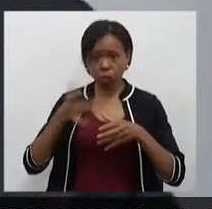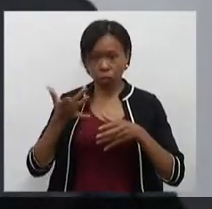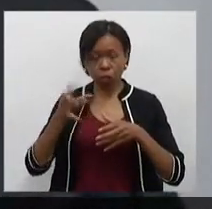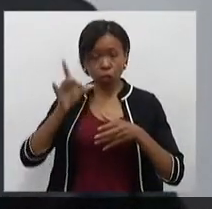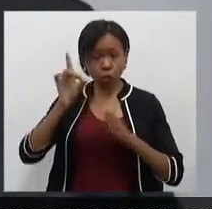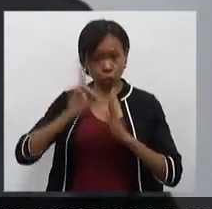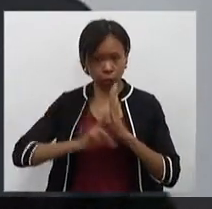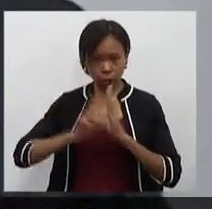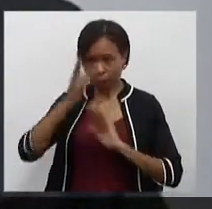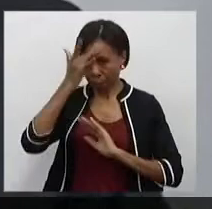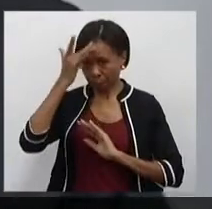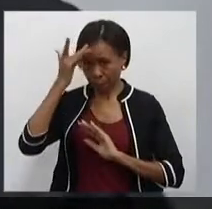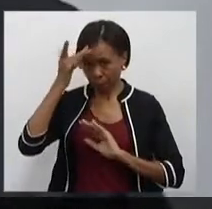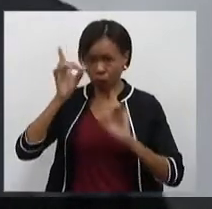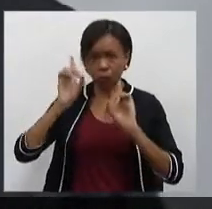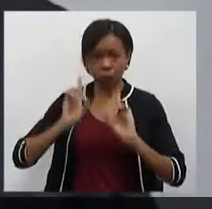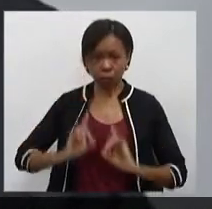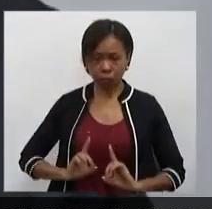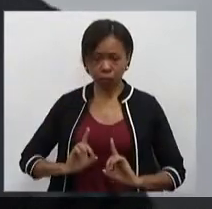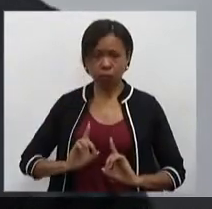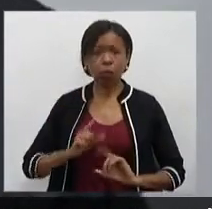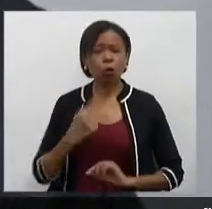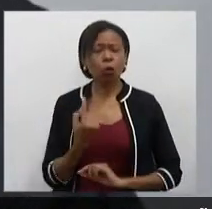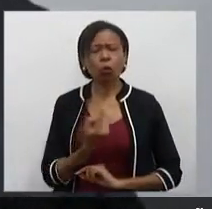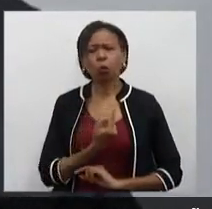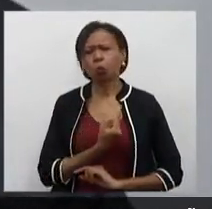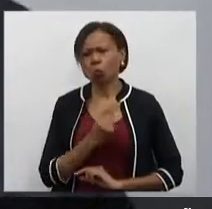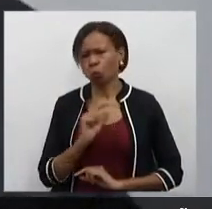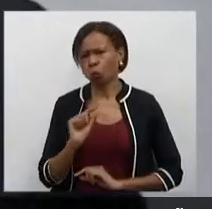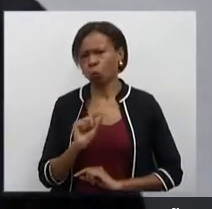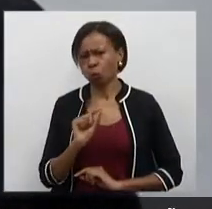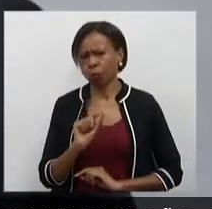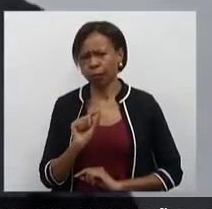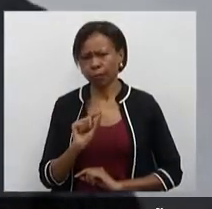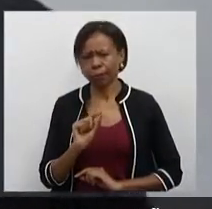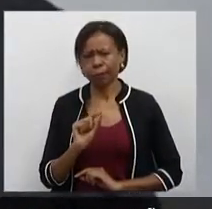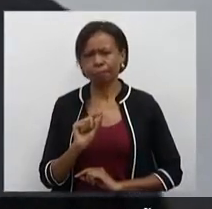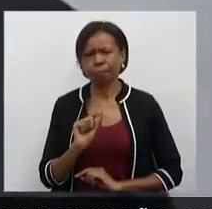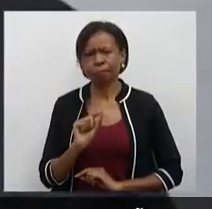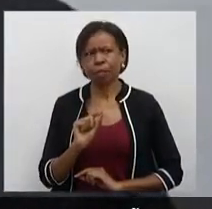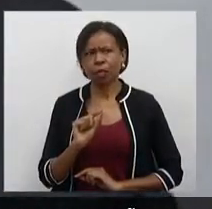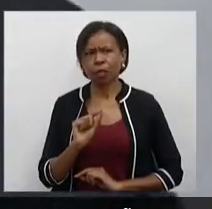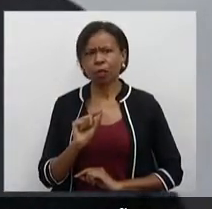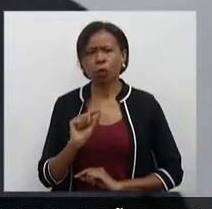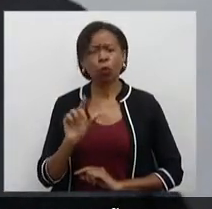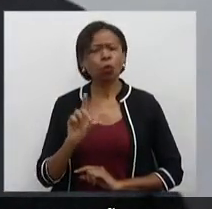com deficiência, nós protocolamos no dia